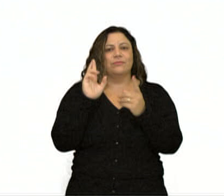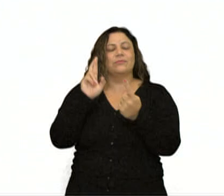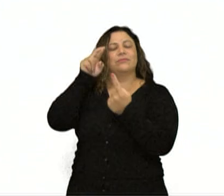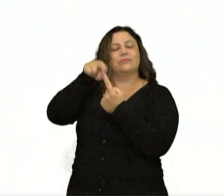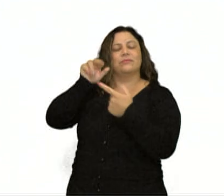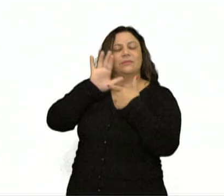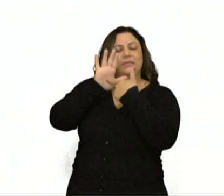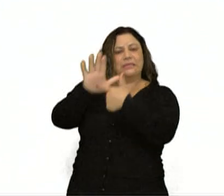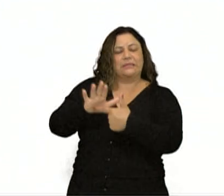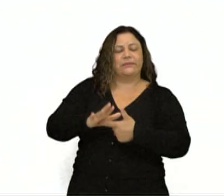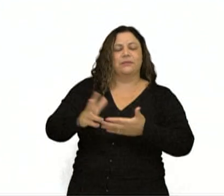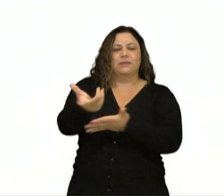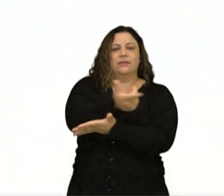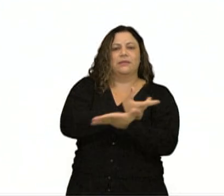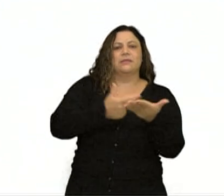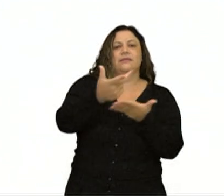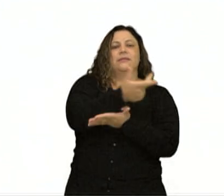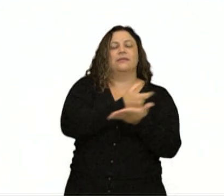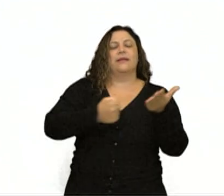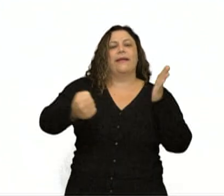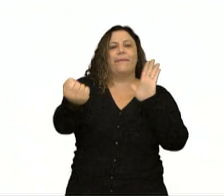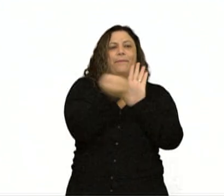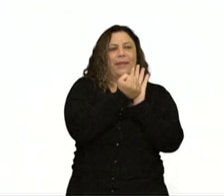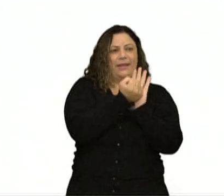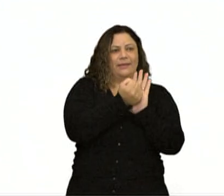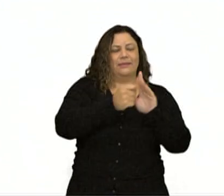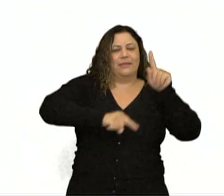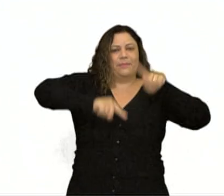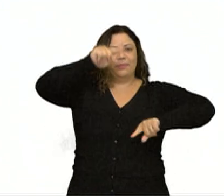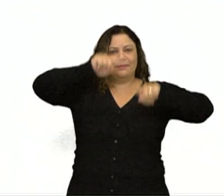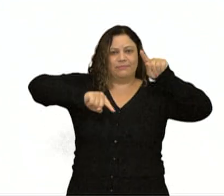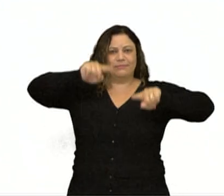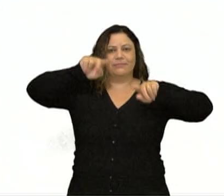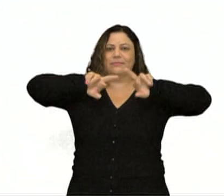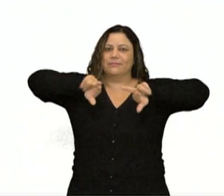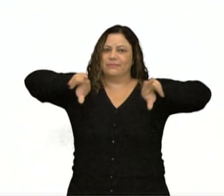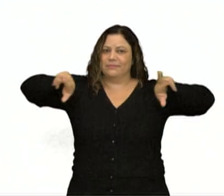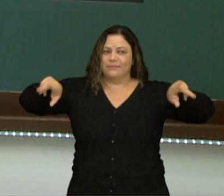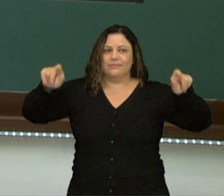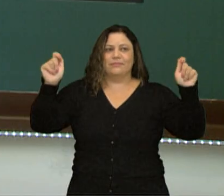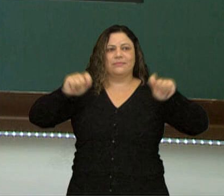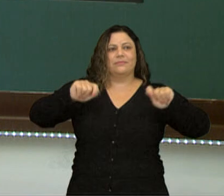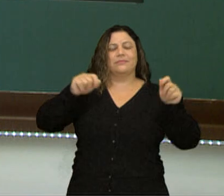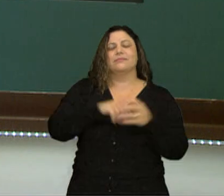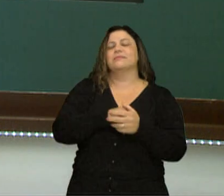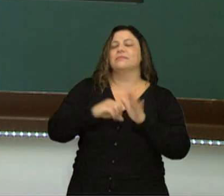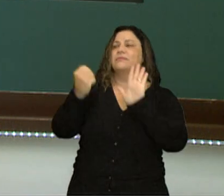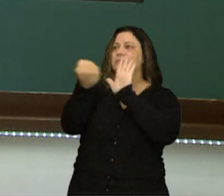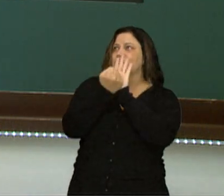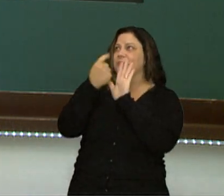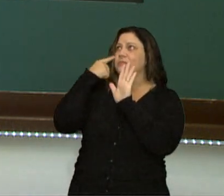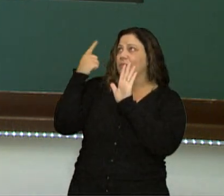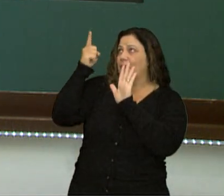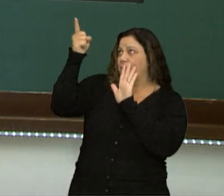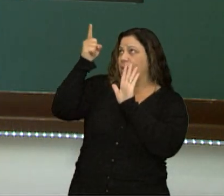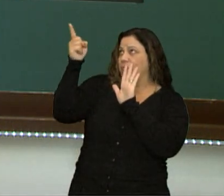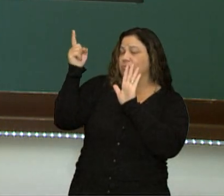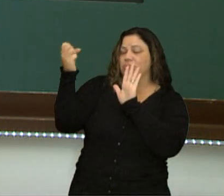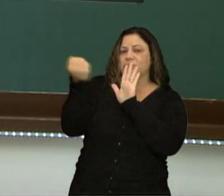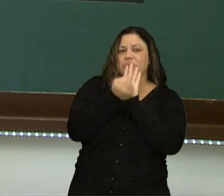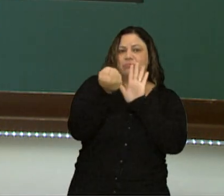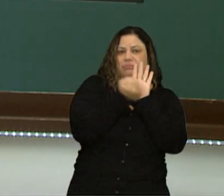marca graficamente. Então nós temos uma logomarca, logomarca, logomarca. Então aqui nós temos